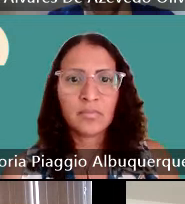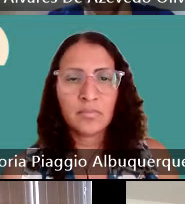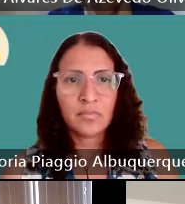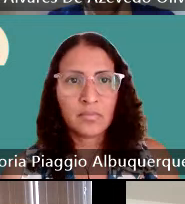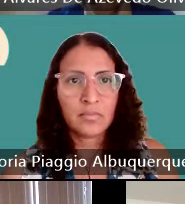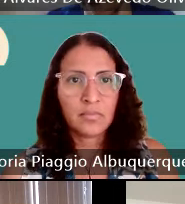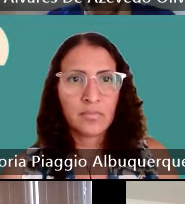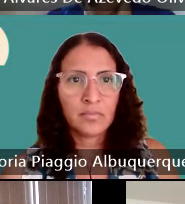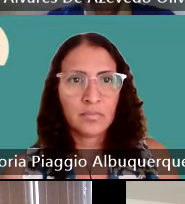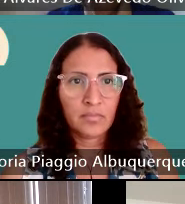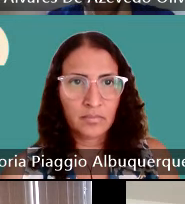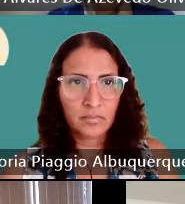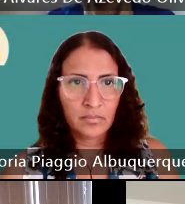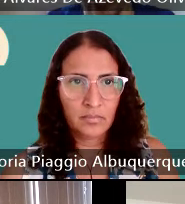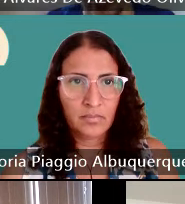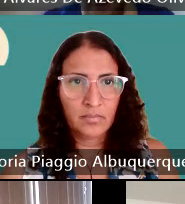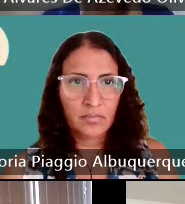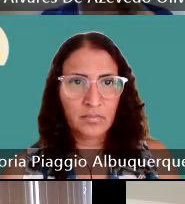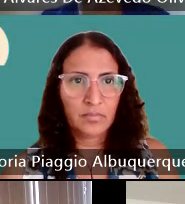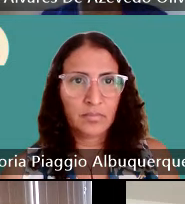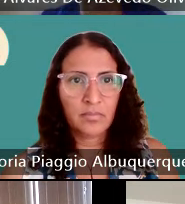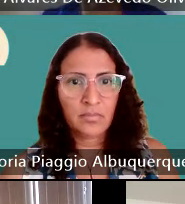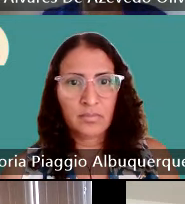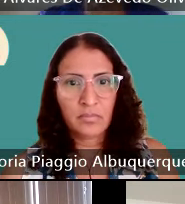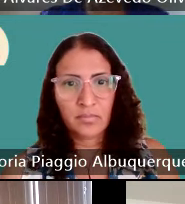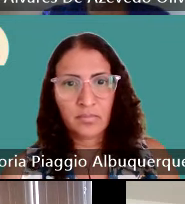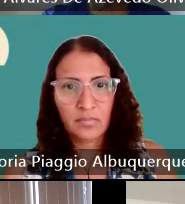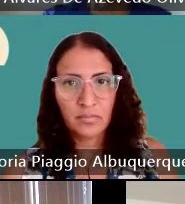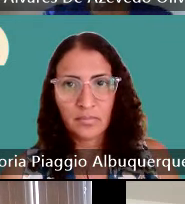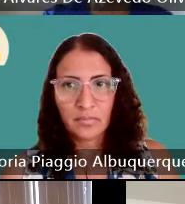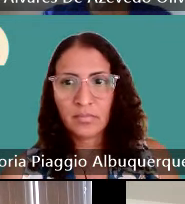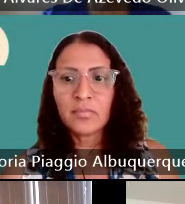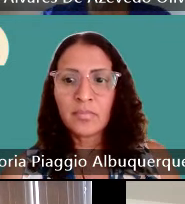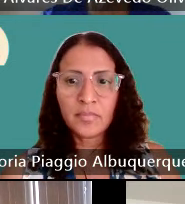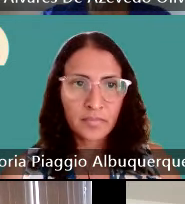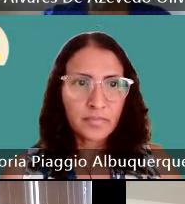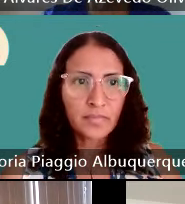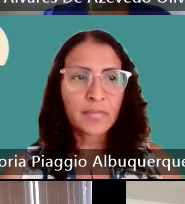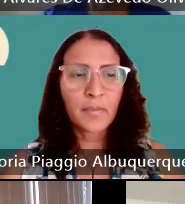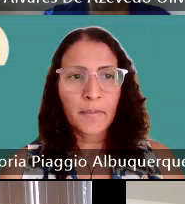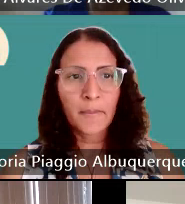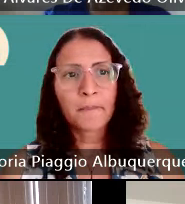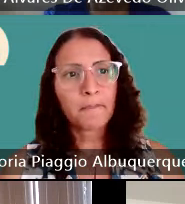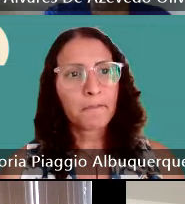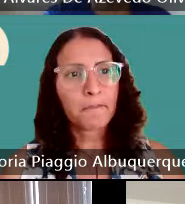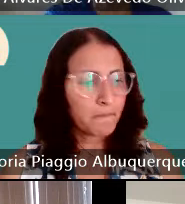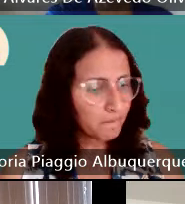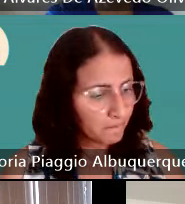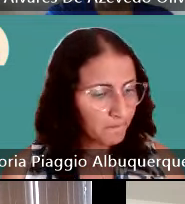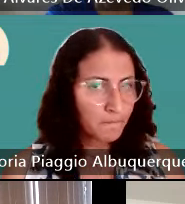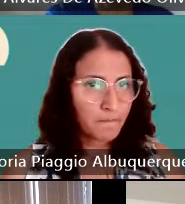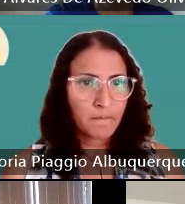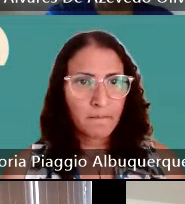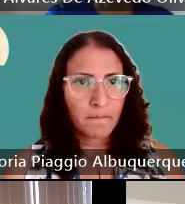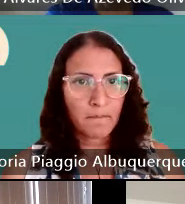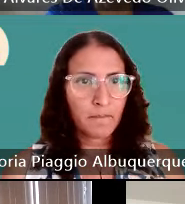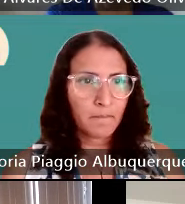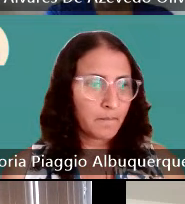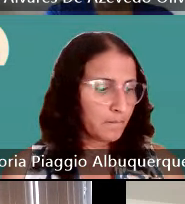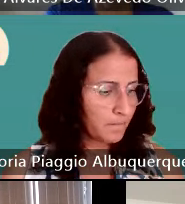né E aí por todos os atores eu acho que a gente tem que est sempre muito aberto a isso também eh ela permite a qualidade